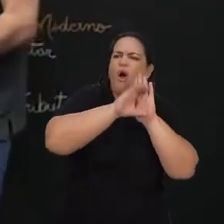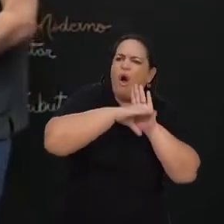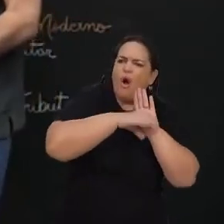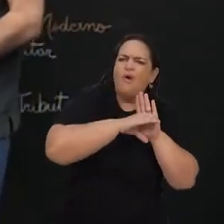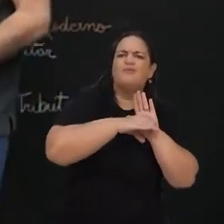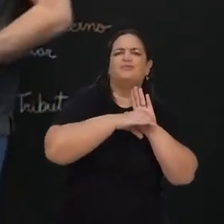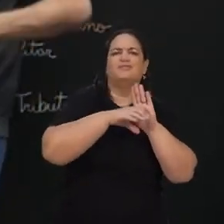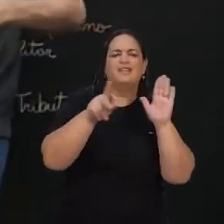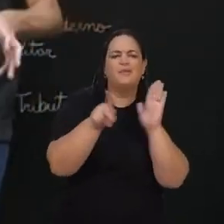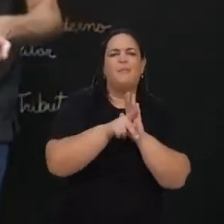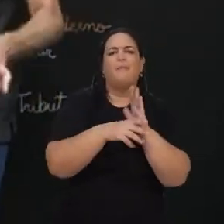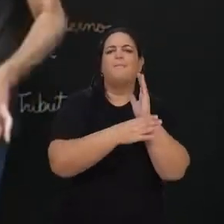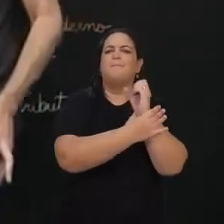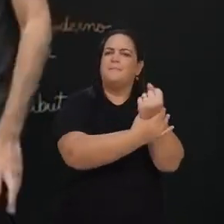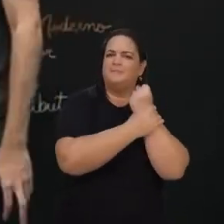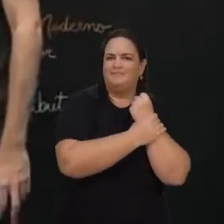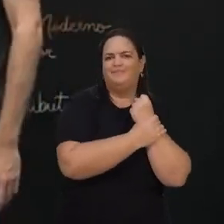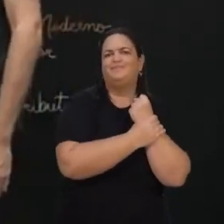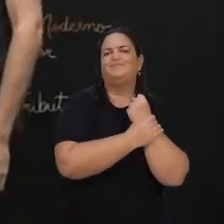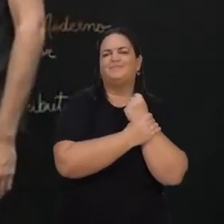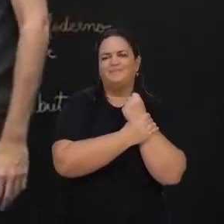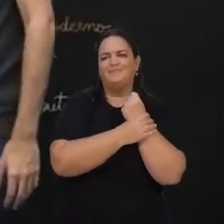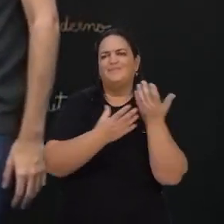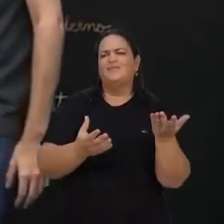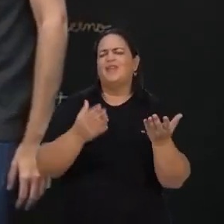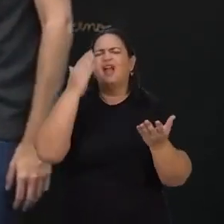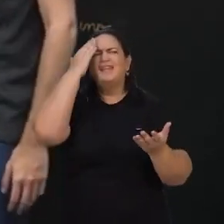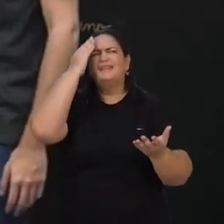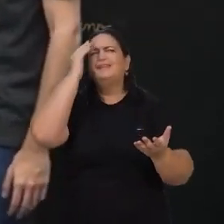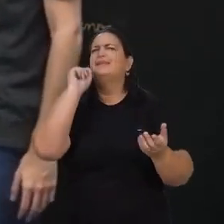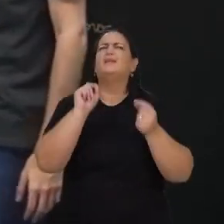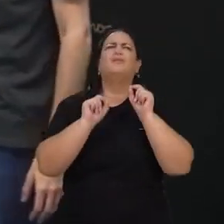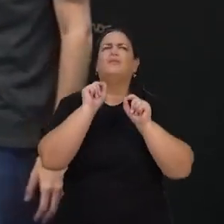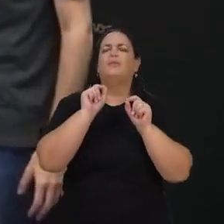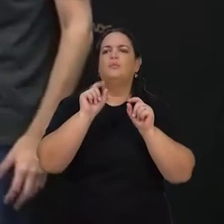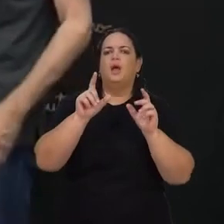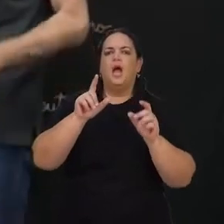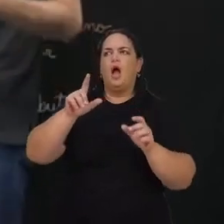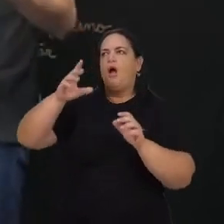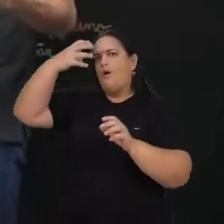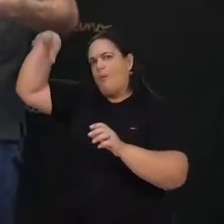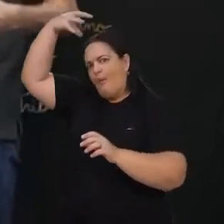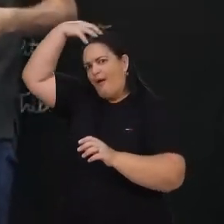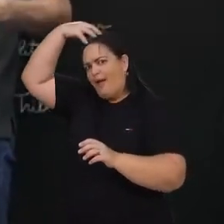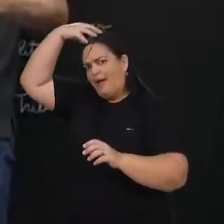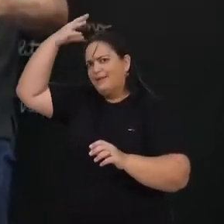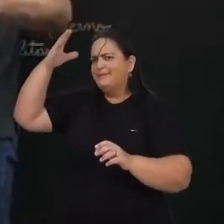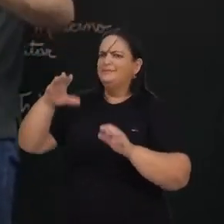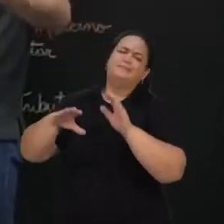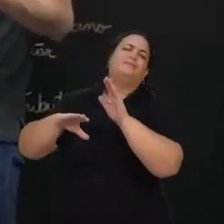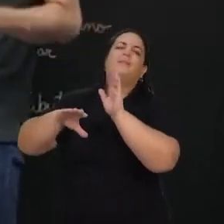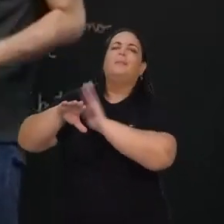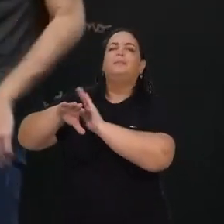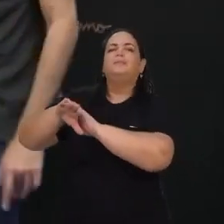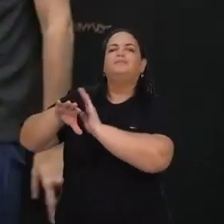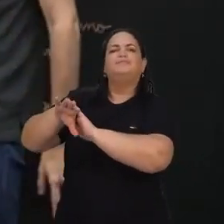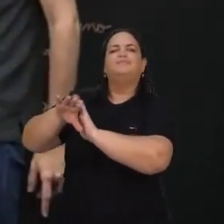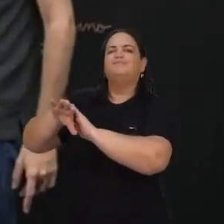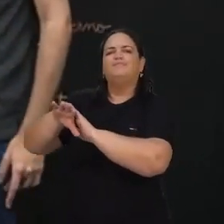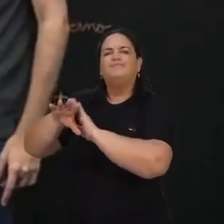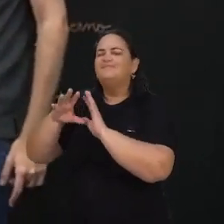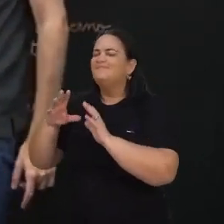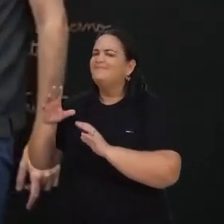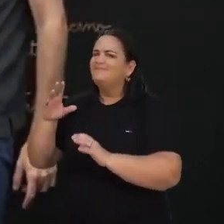específico, que para a gente entender rapidamente, seria algo como todo poder ao rei. Essa ideia ela foi defendida, inclusive, por